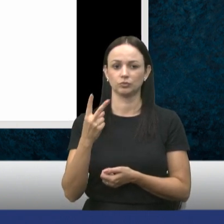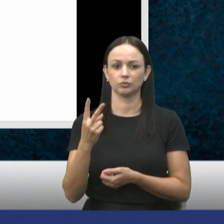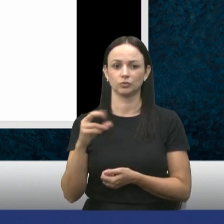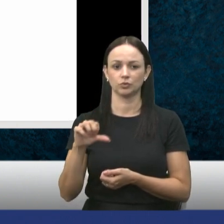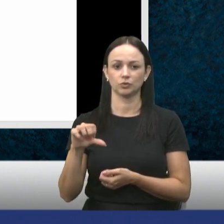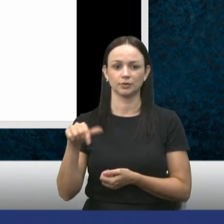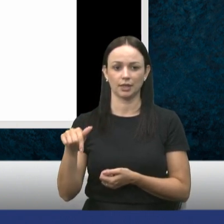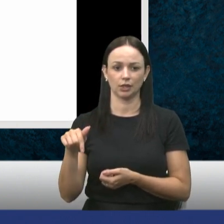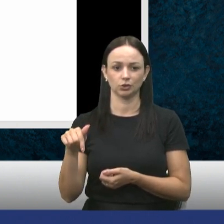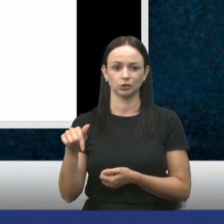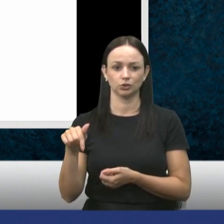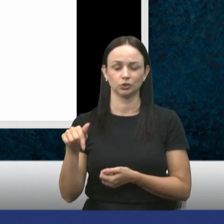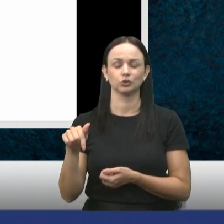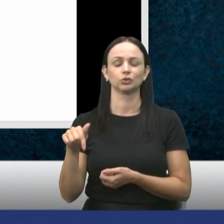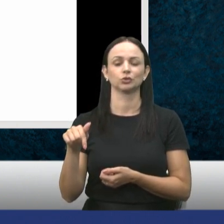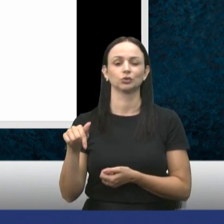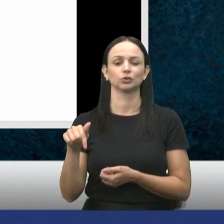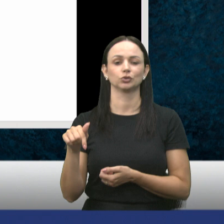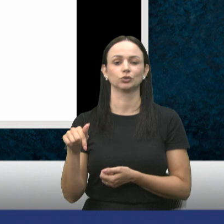738.235.297.